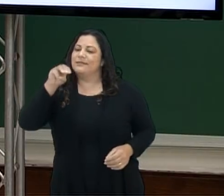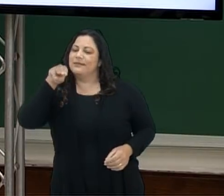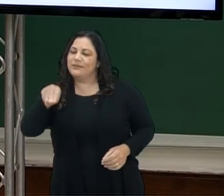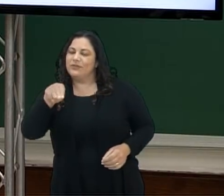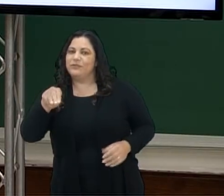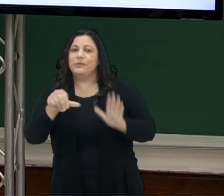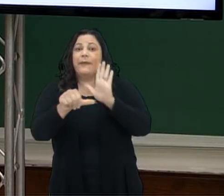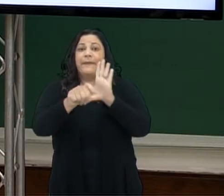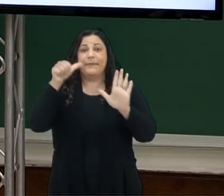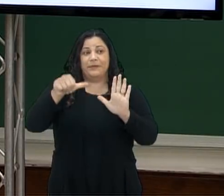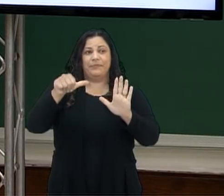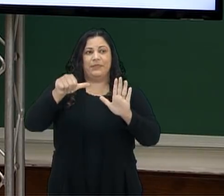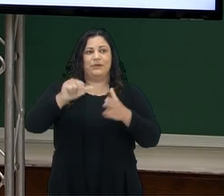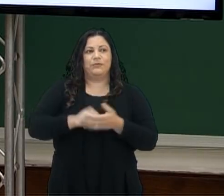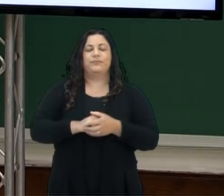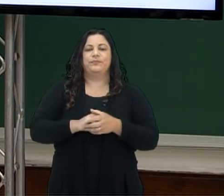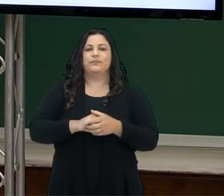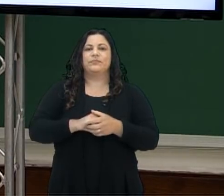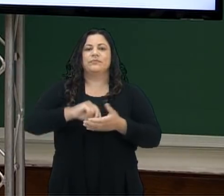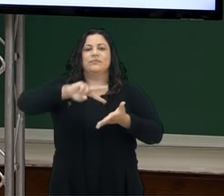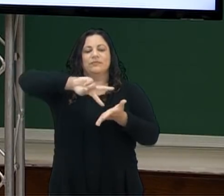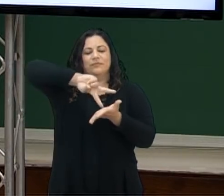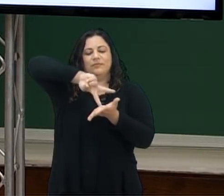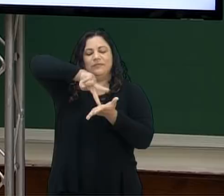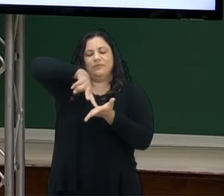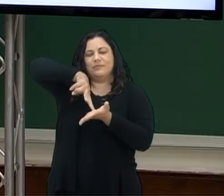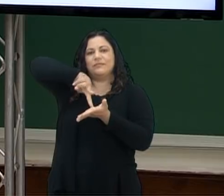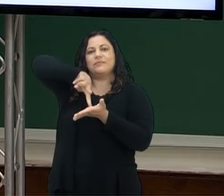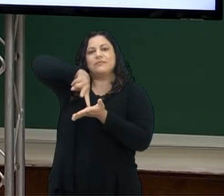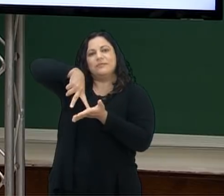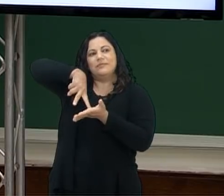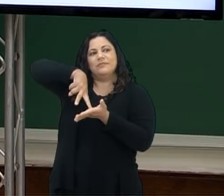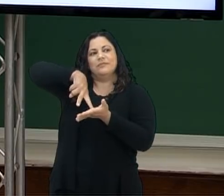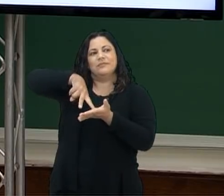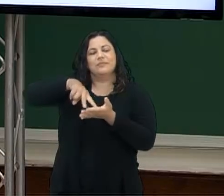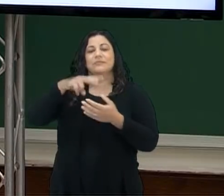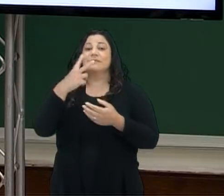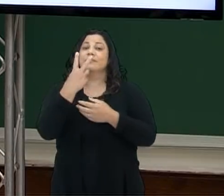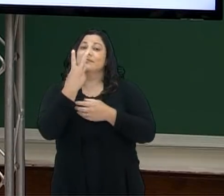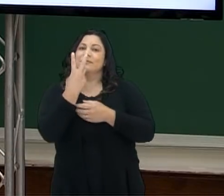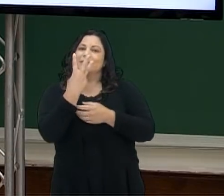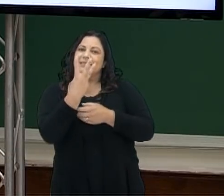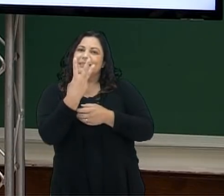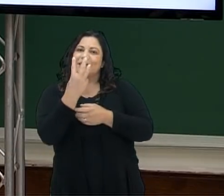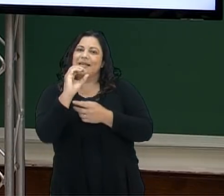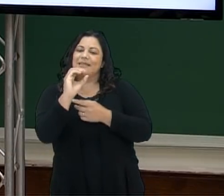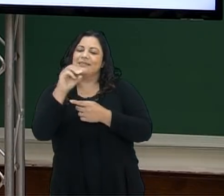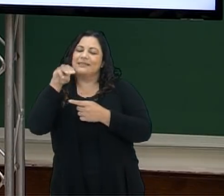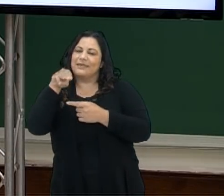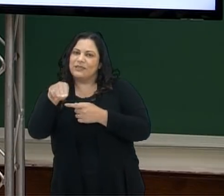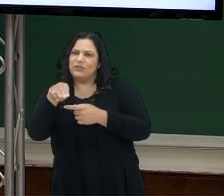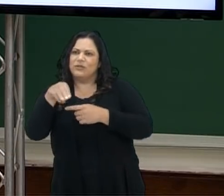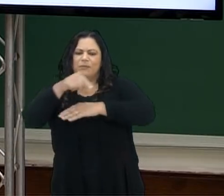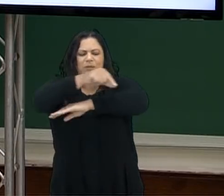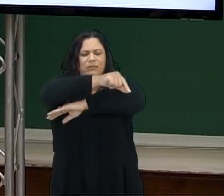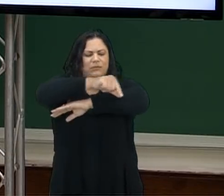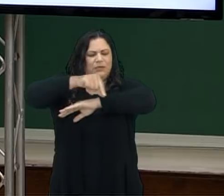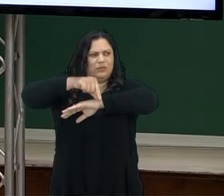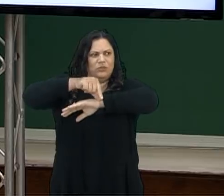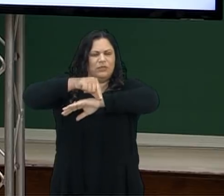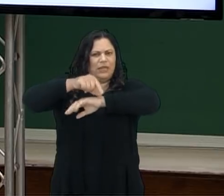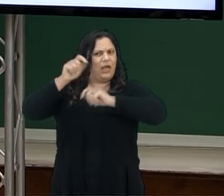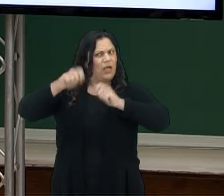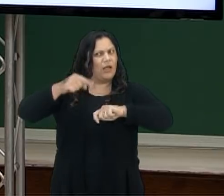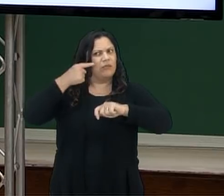vai abrir o seu raio, o raio do seu compasso, na medida de 3 centímetros, tá? Mede na régua lá 3